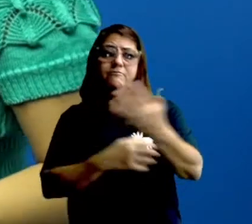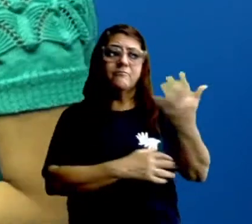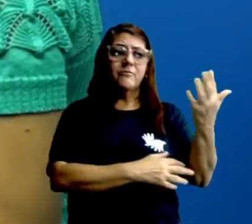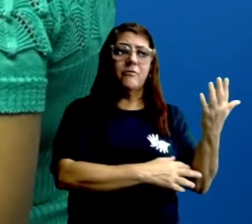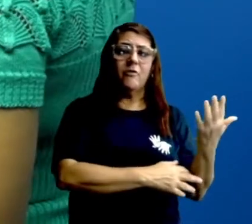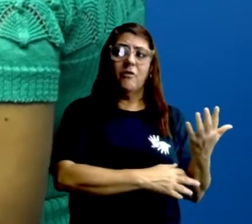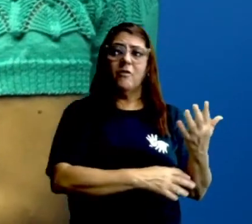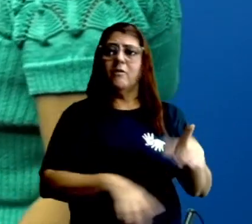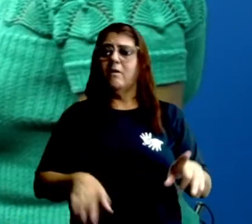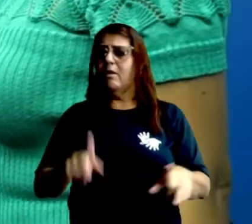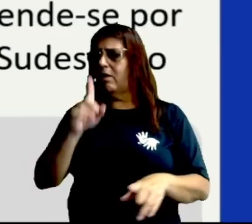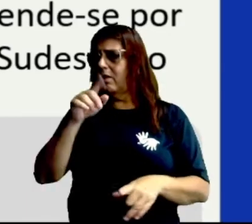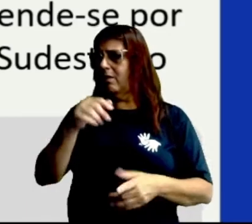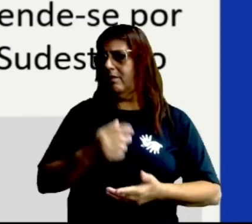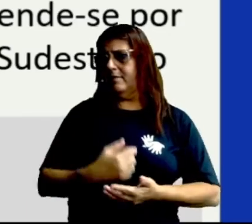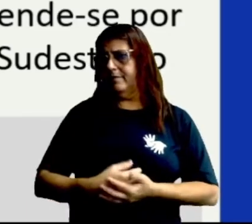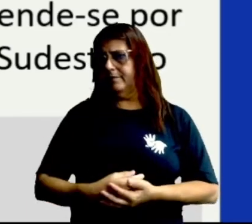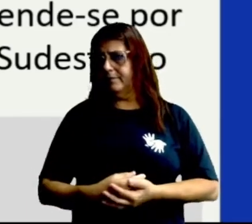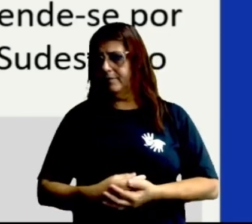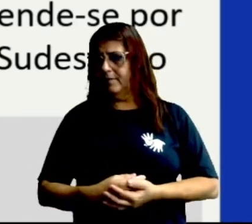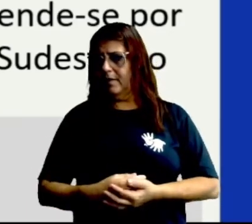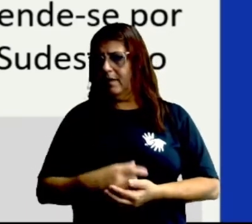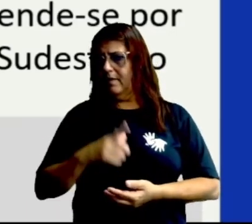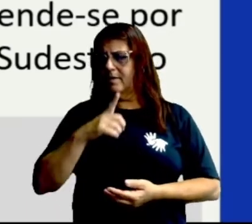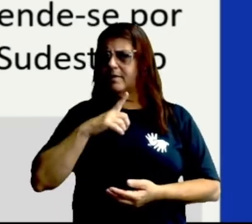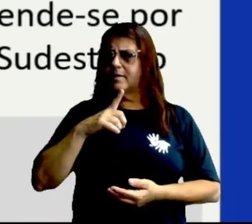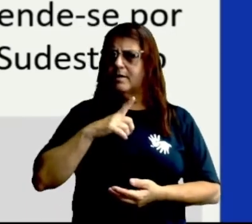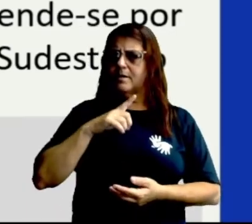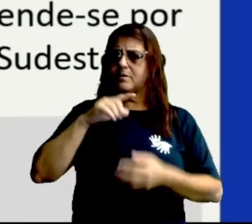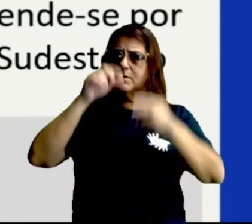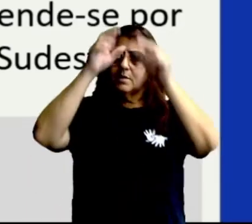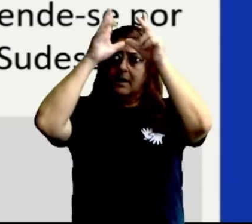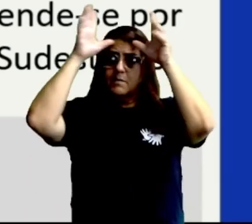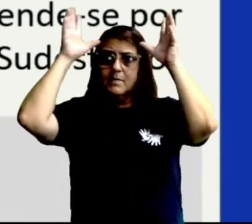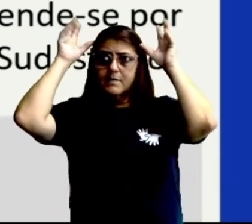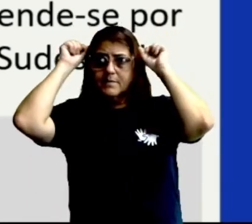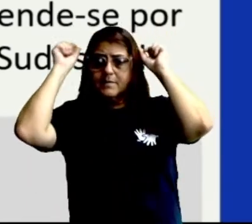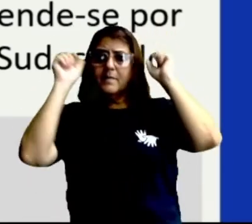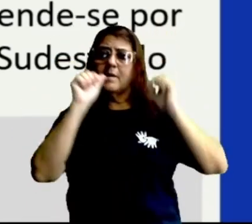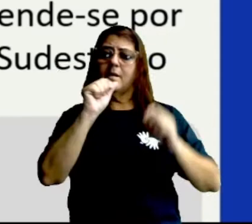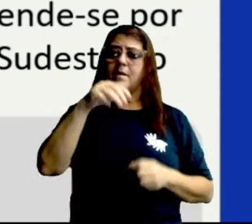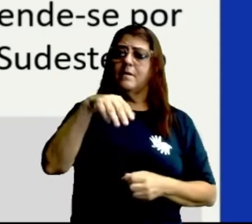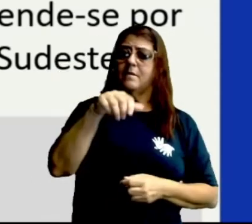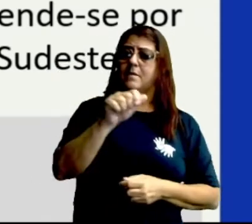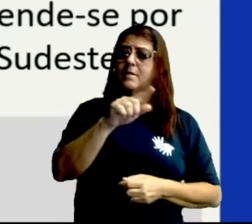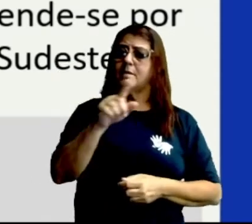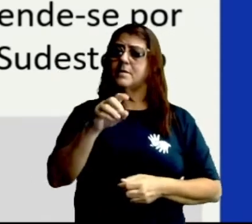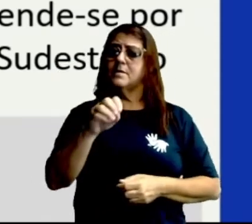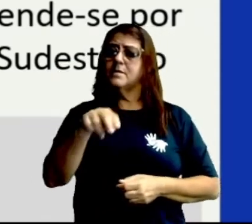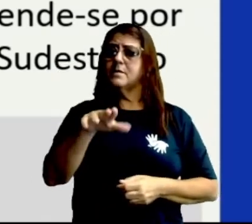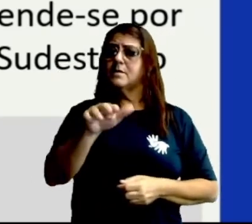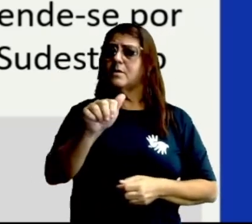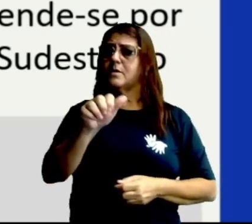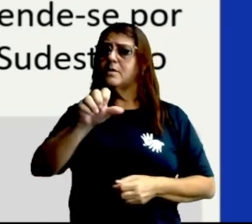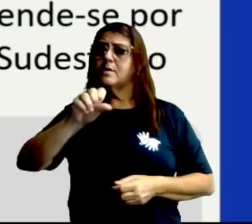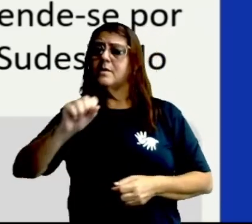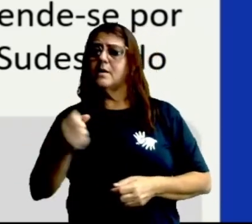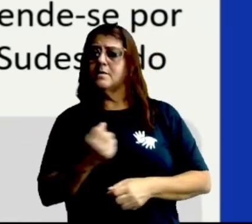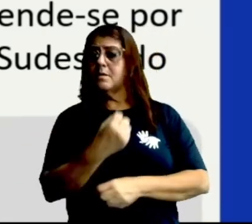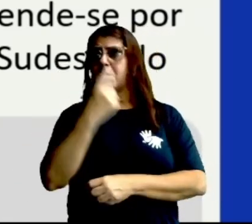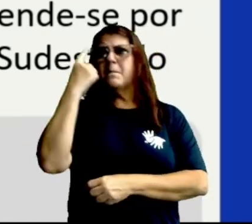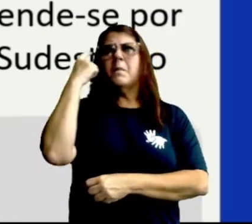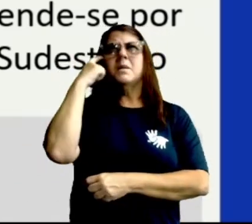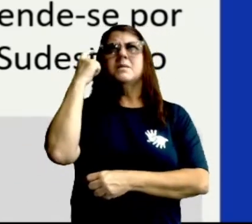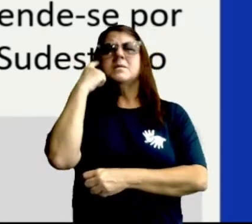é esses aqui Vamos lá temos a Amazônia né que é um bioma muito conhecido quando a gente pensa em